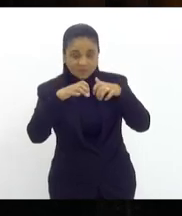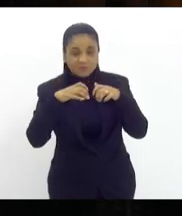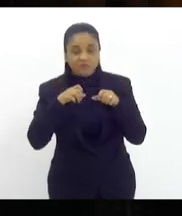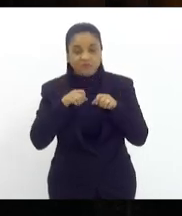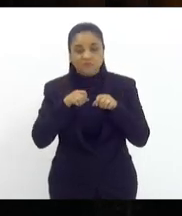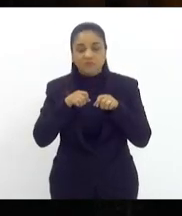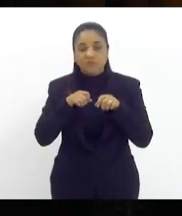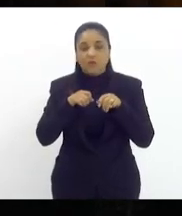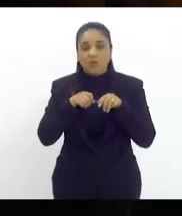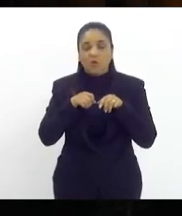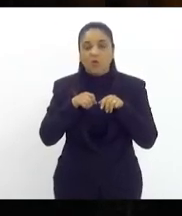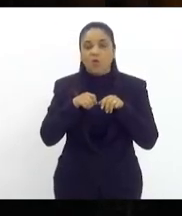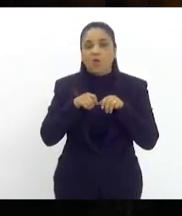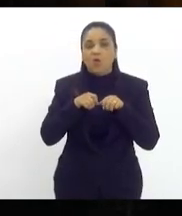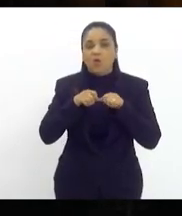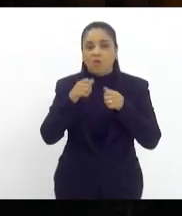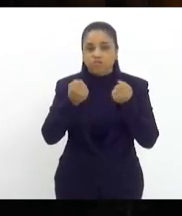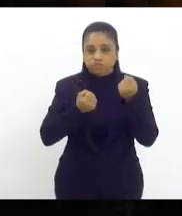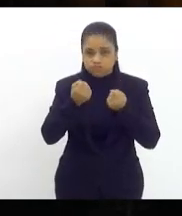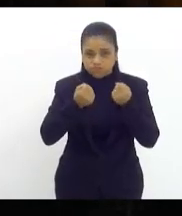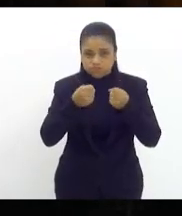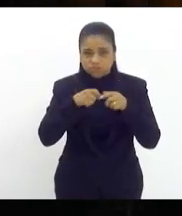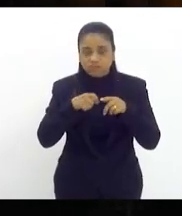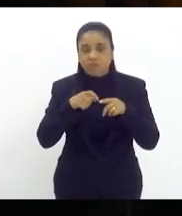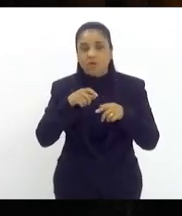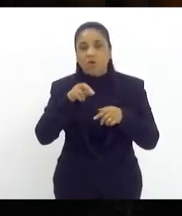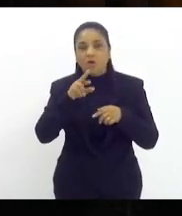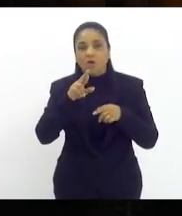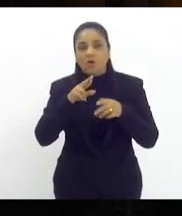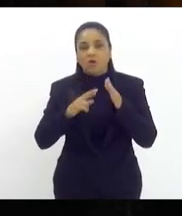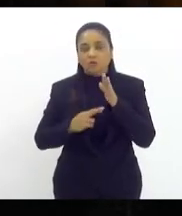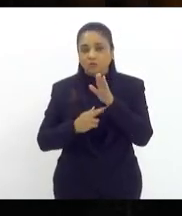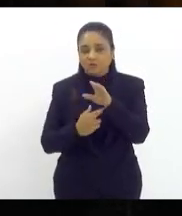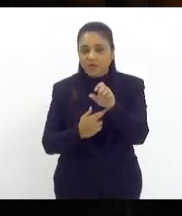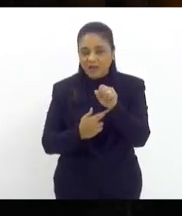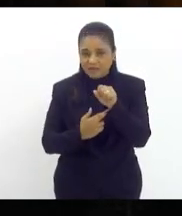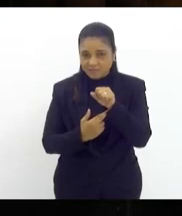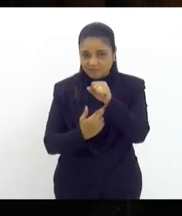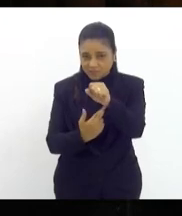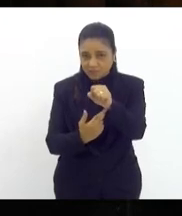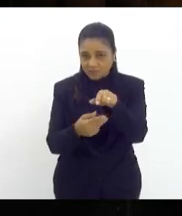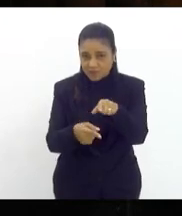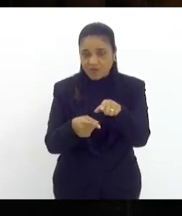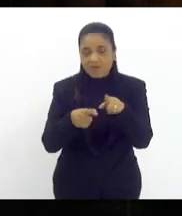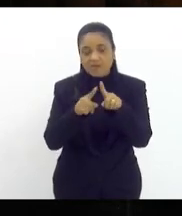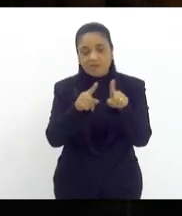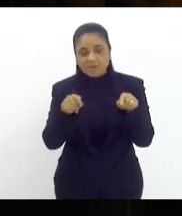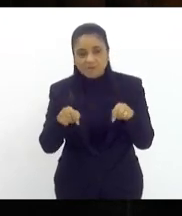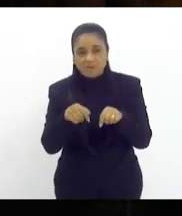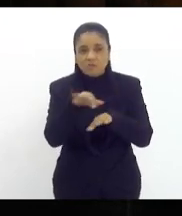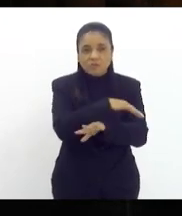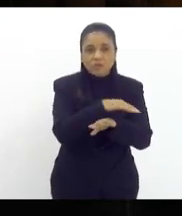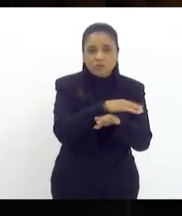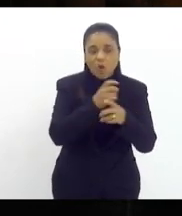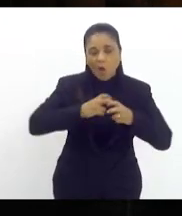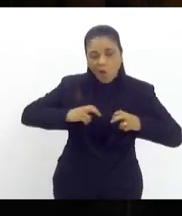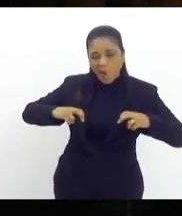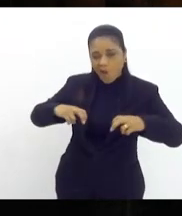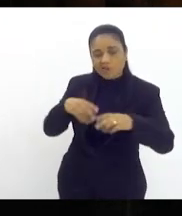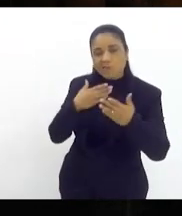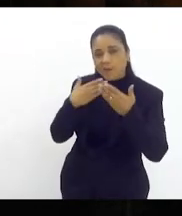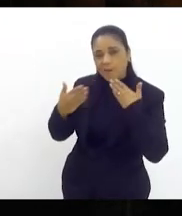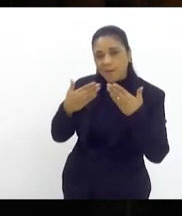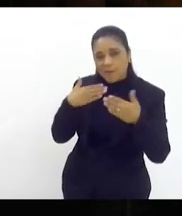Centro vamos manter algumas outras ações também em Petrópolis nos outros terminais nos bairros gabinete de rua roda de conversa mas